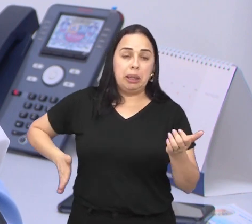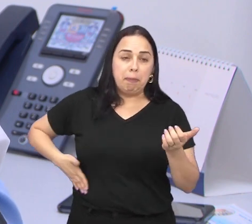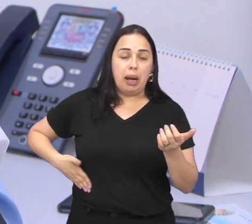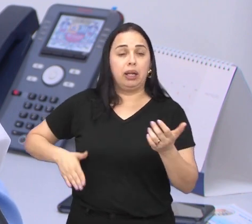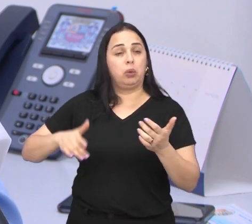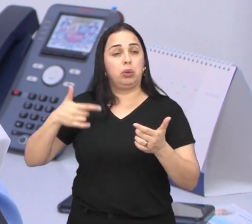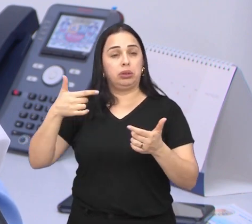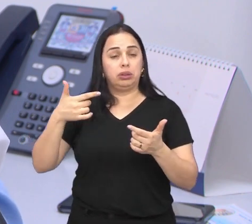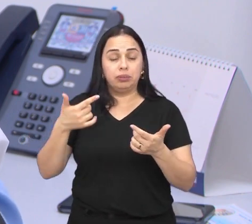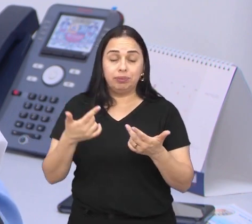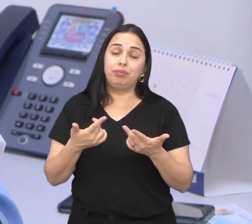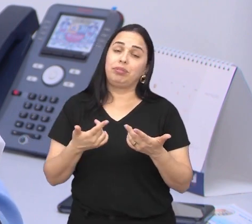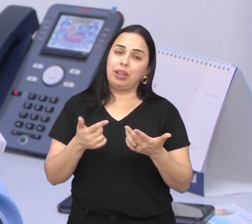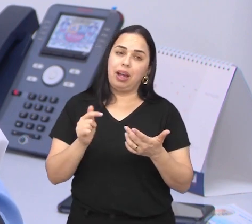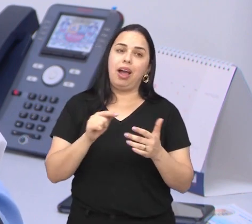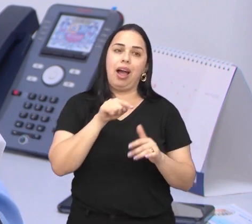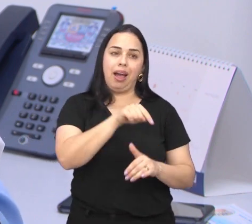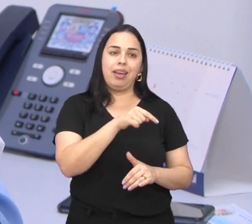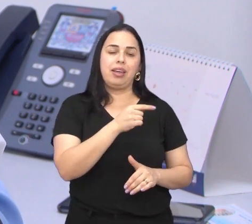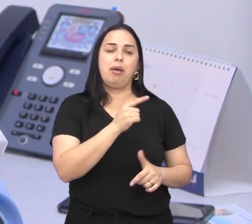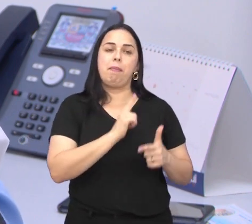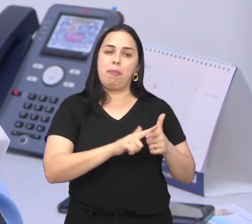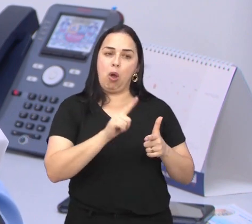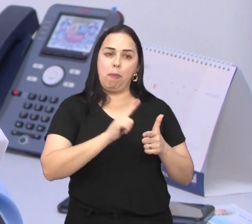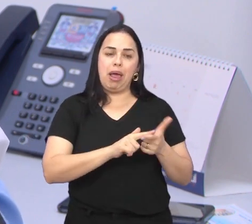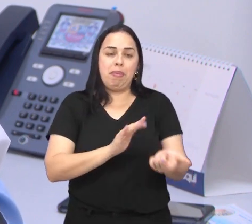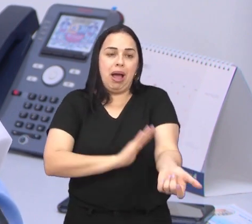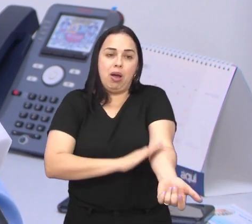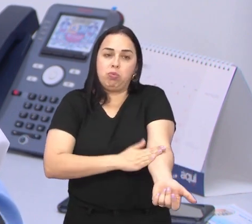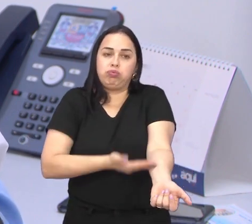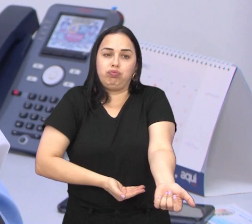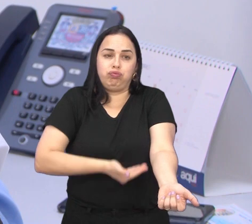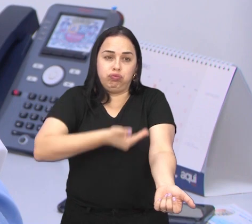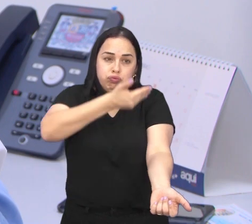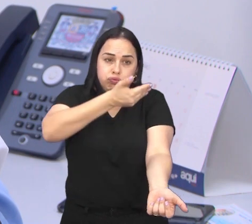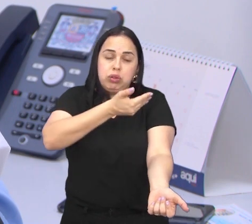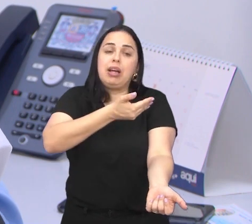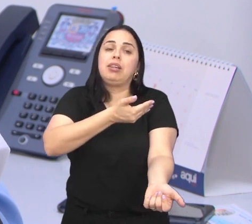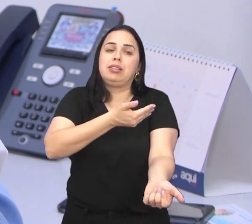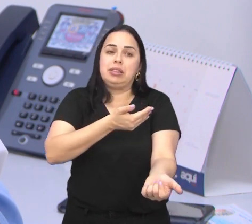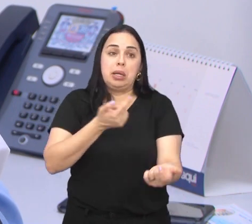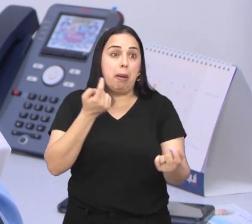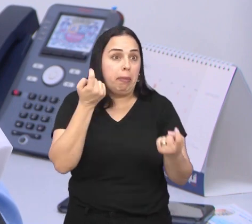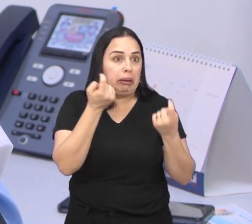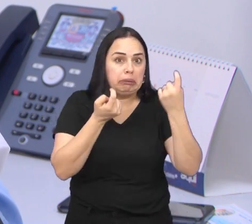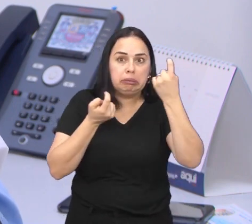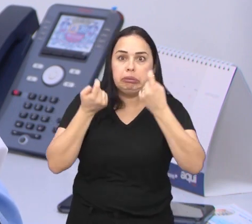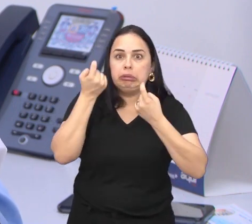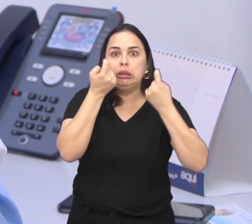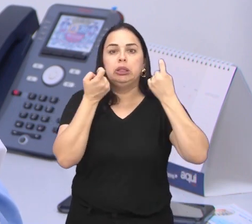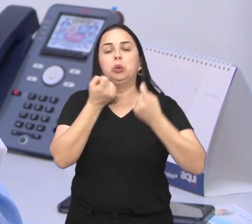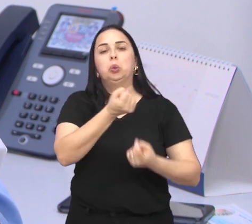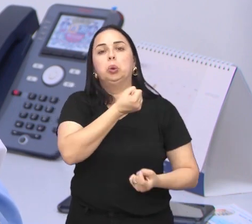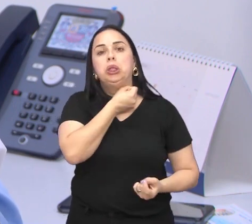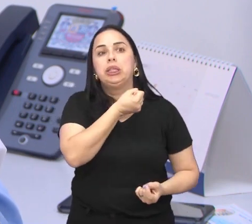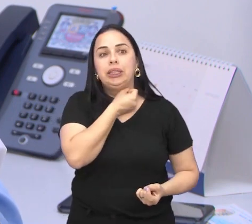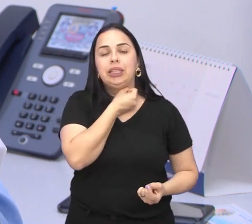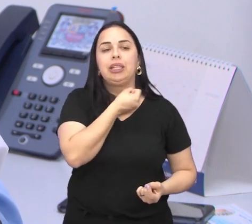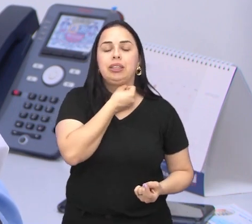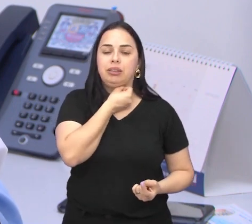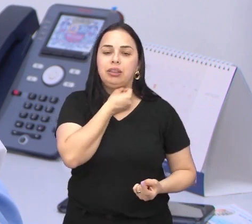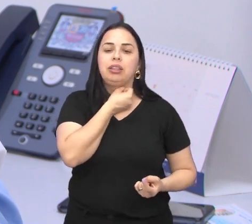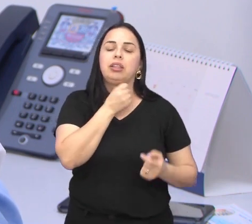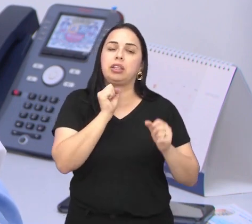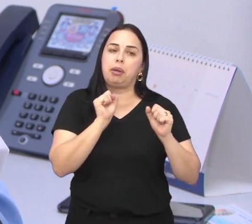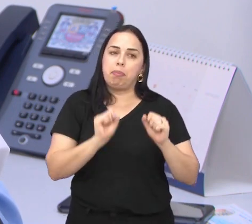o desemprego causado aí pela pandemia levou ao aumento da pressão, a